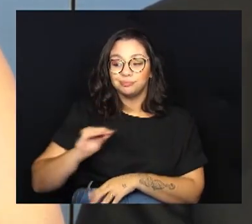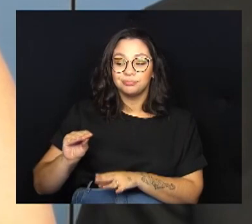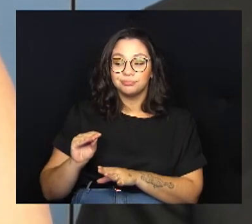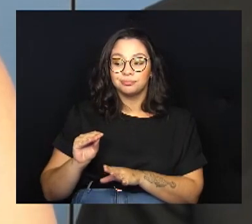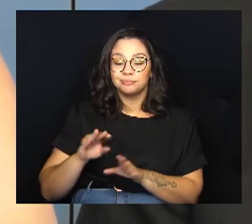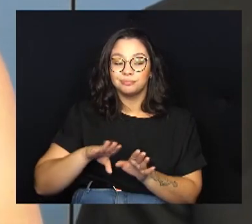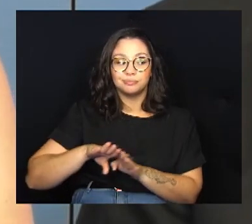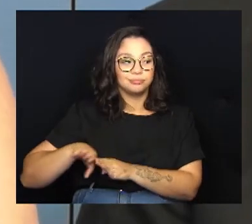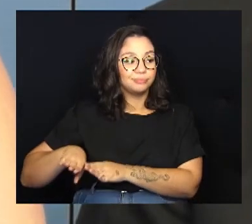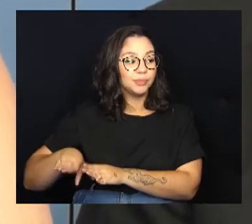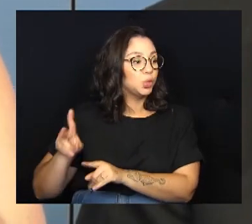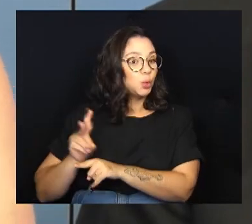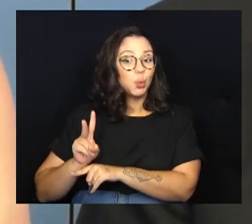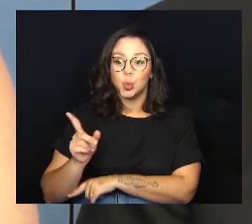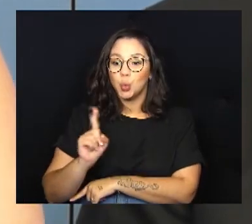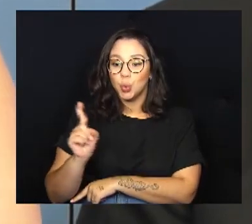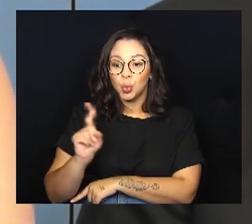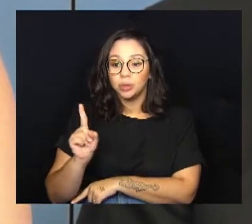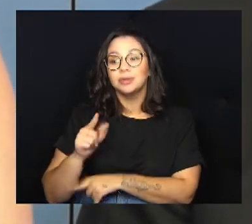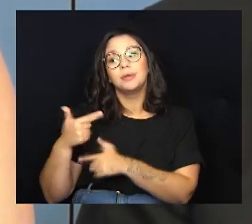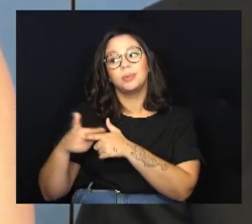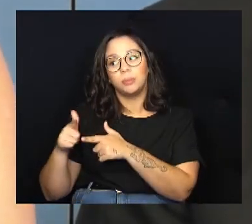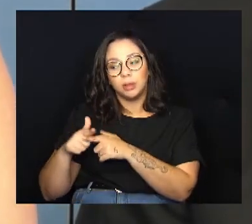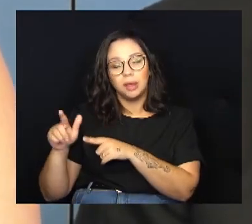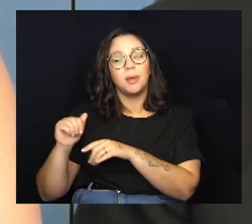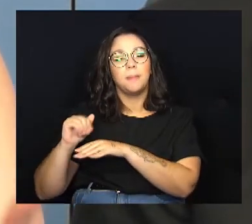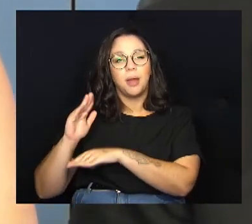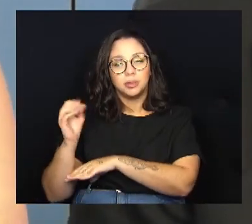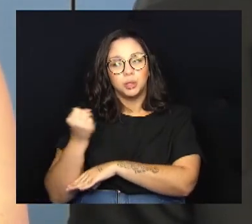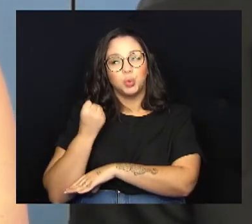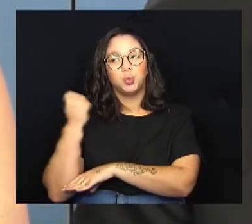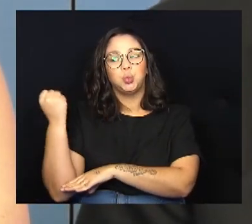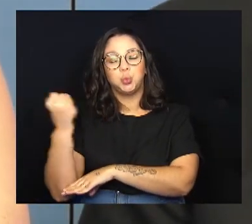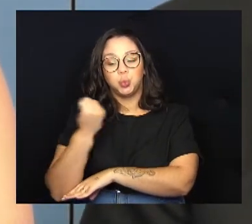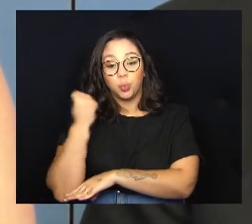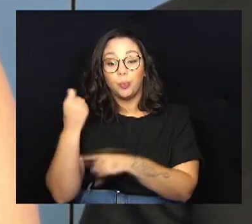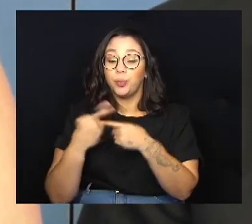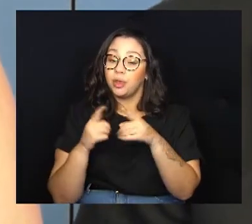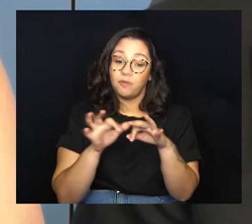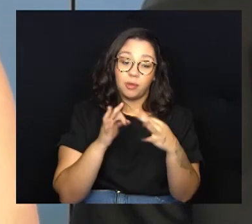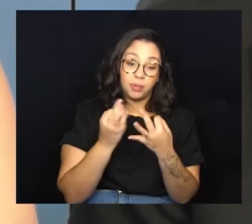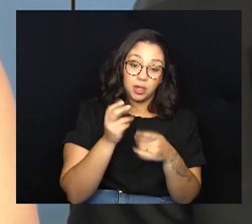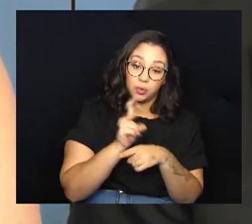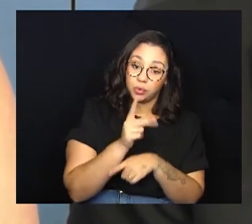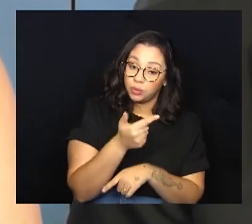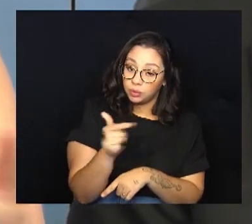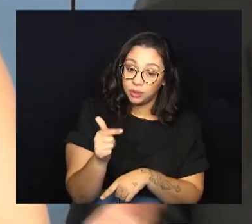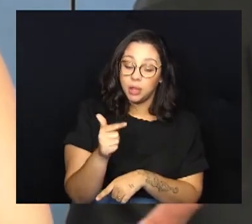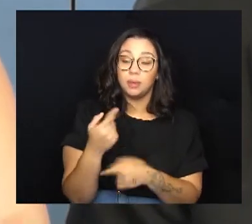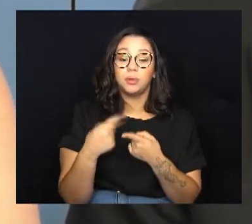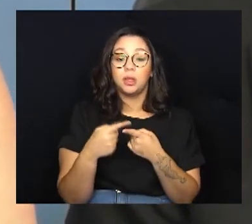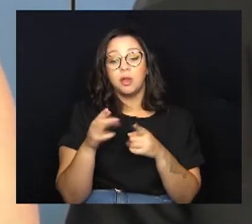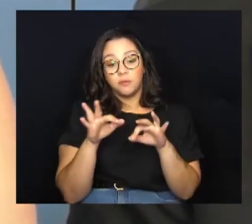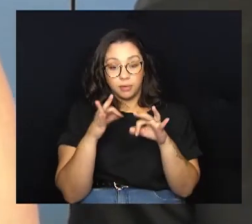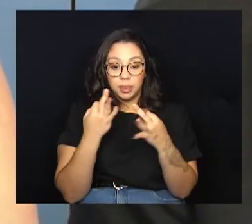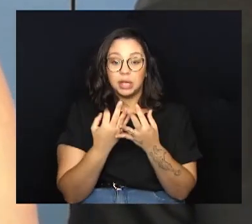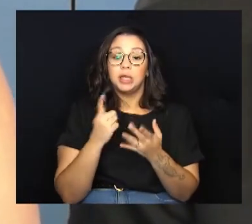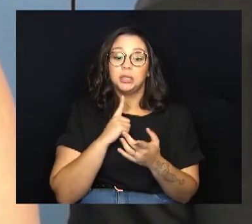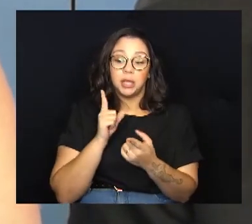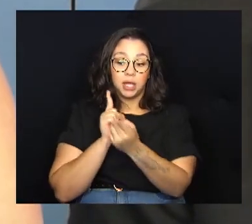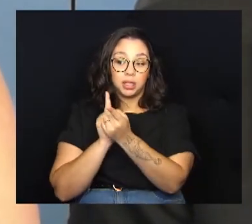para a criança nesse sentido, a partir do momento que talvez a prevenção tenha falhado em um ponto e ela hoje já faz uso